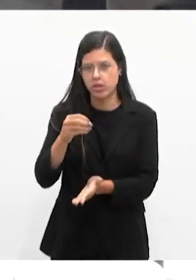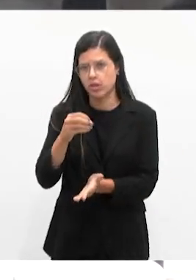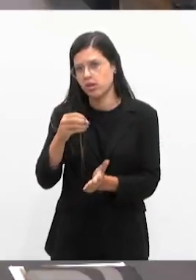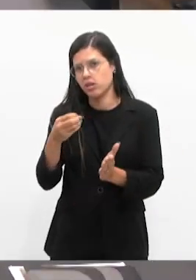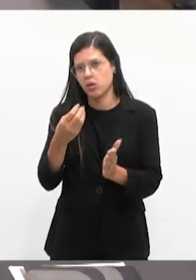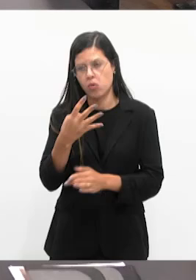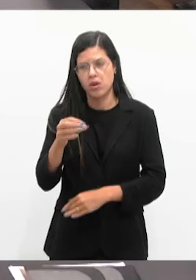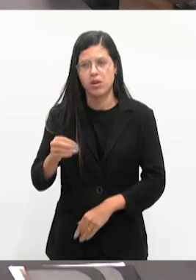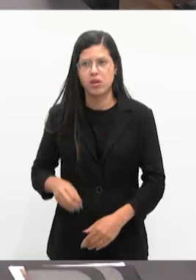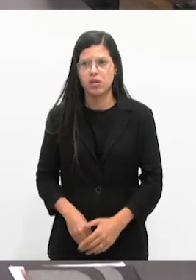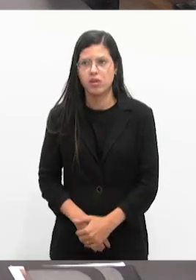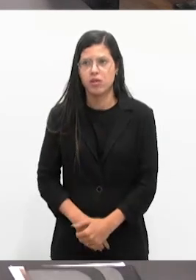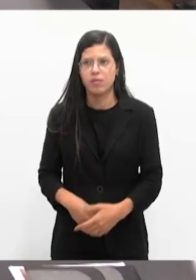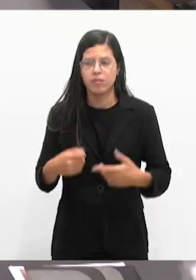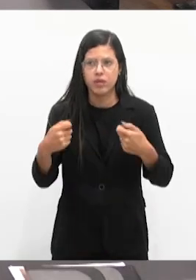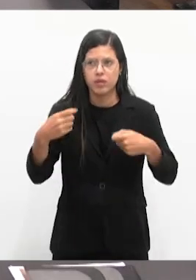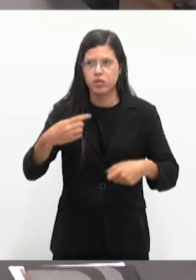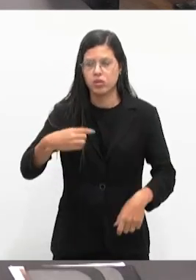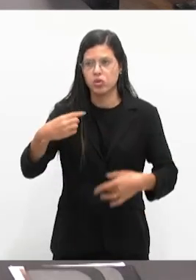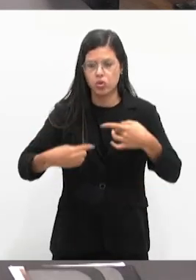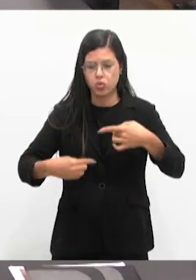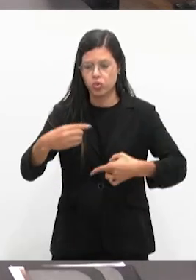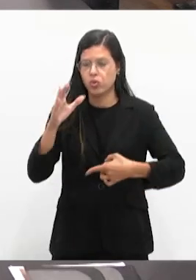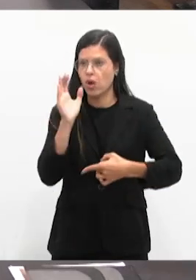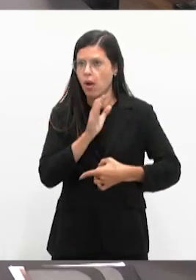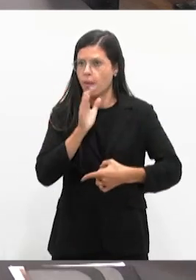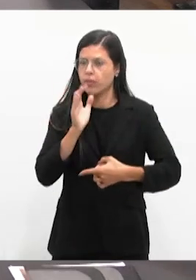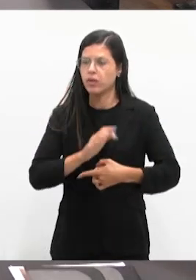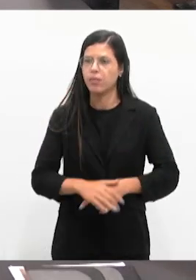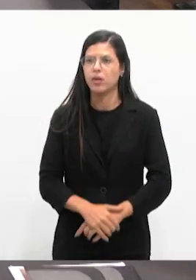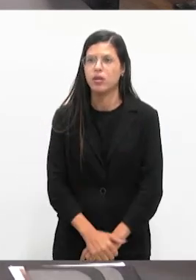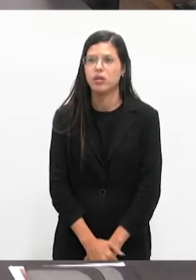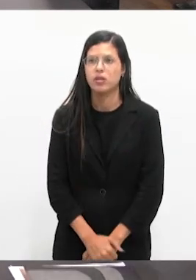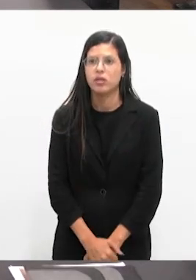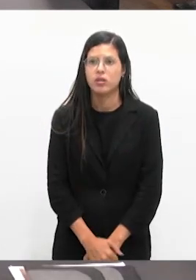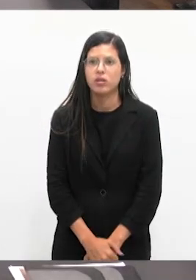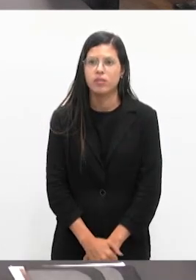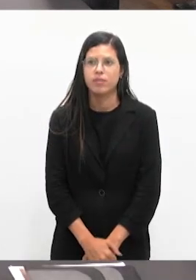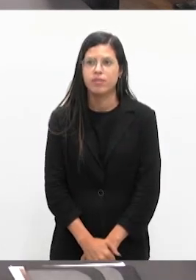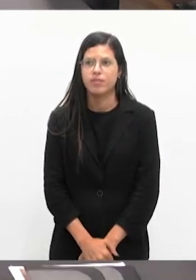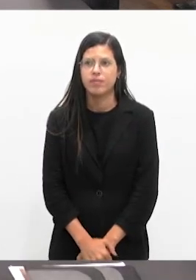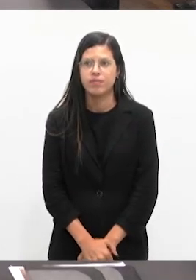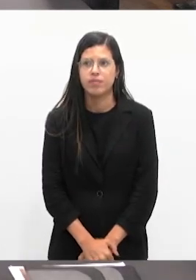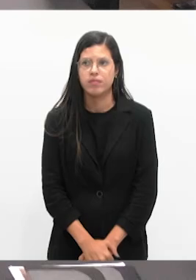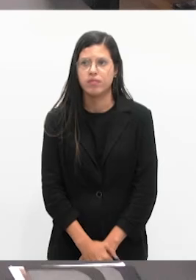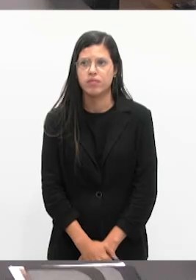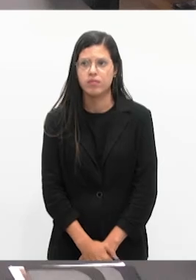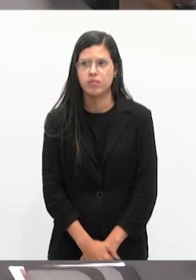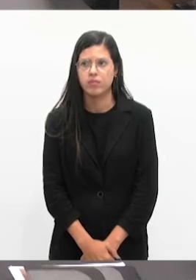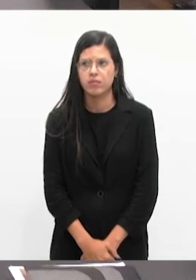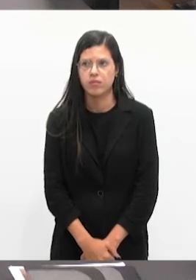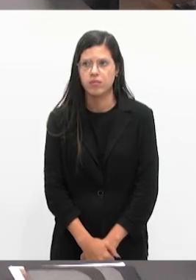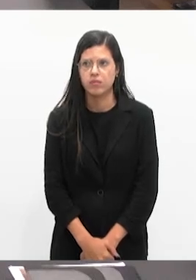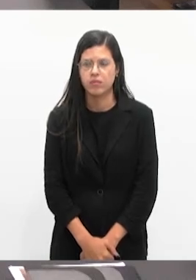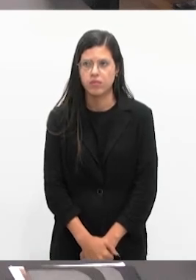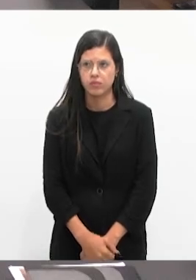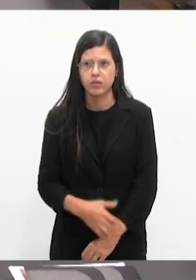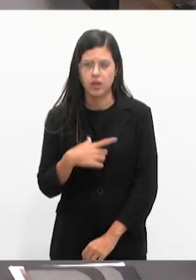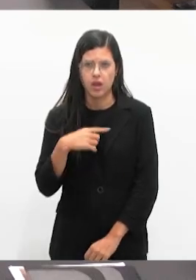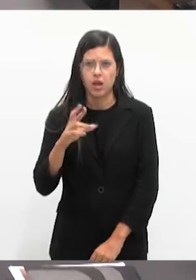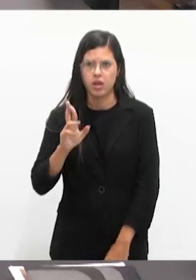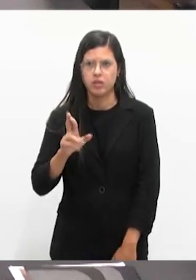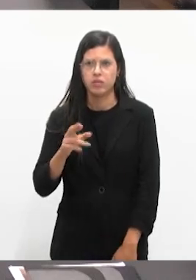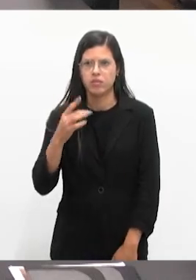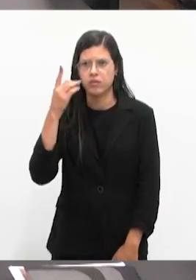discutido, inclusive, rapidamente, Senhor presidente. até no Colégio de Líderes. Né? Senhor presidente. Senão qualquer um de nós tranca a pauta. É verdade. Você está coberto de razão, deputado Senhor Chico